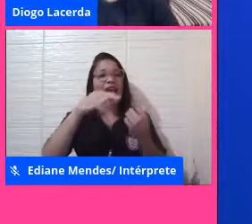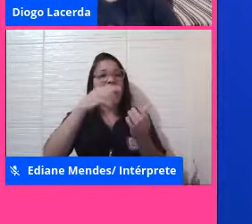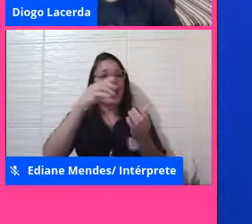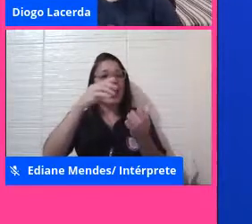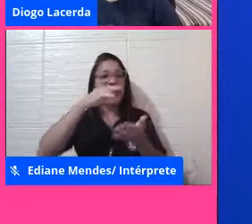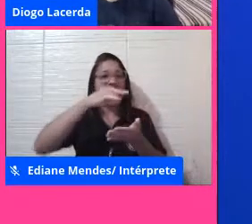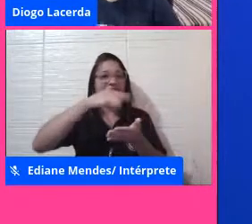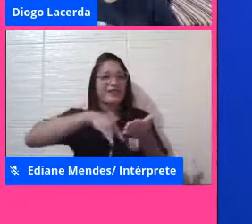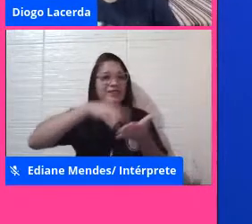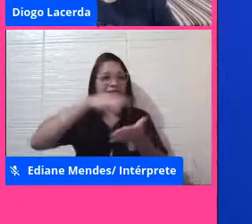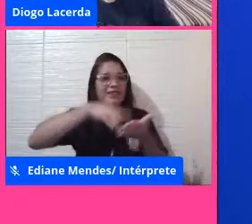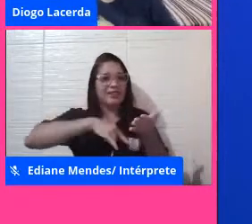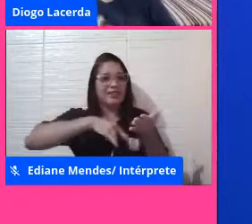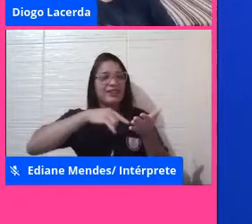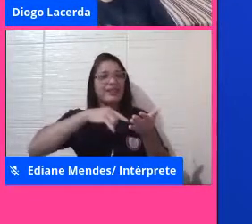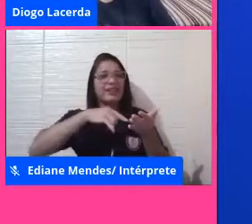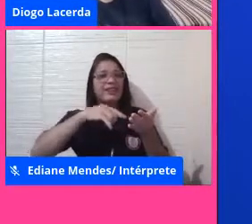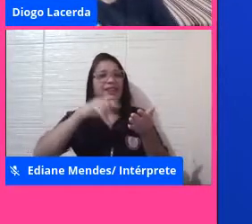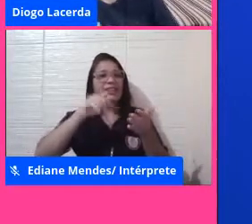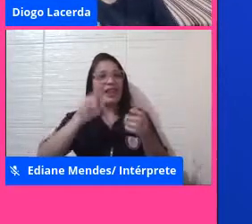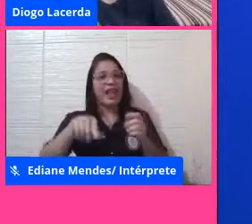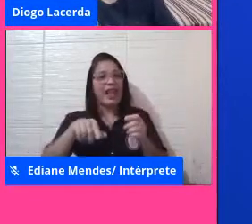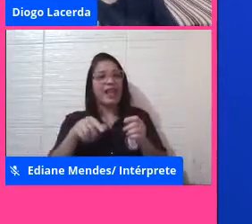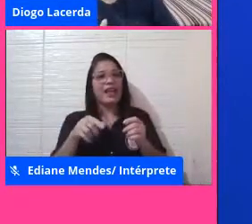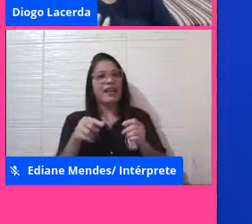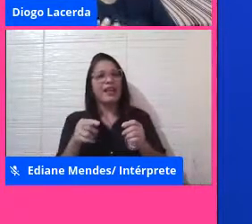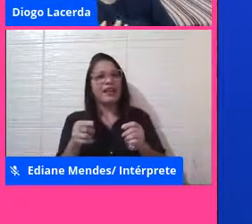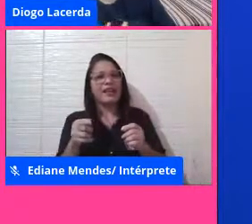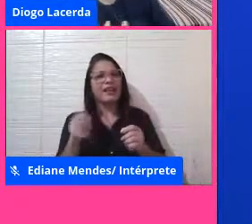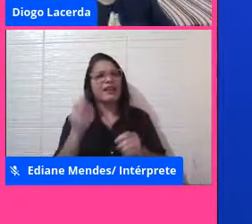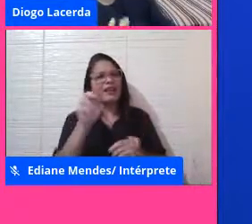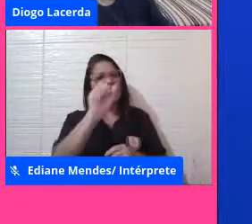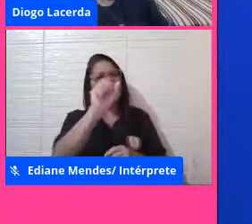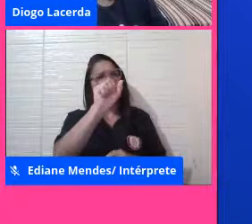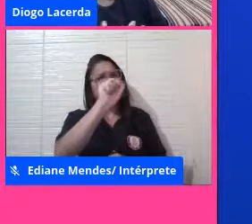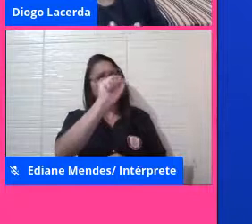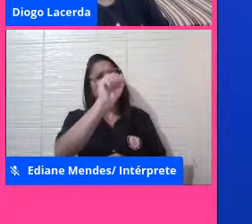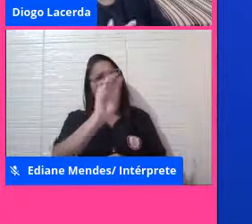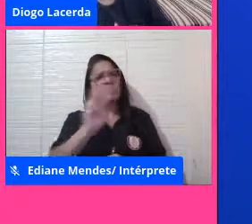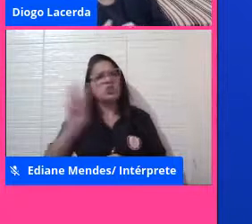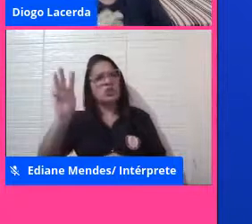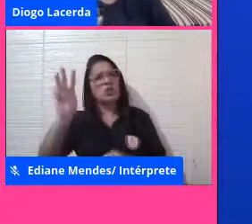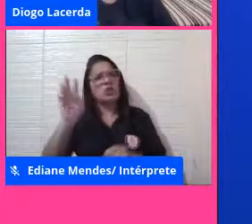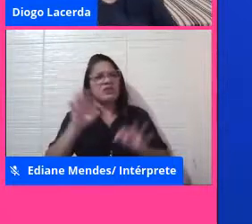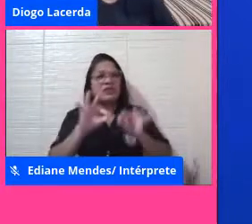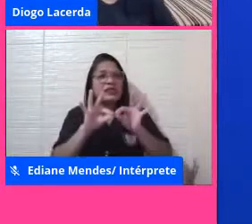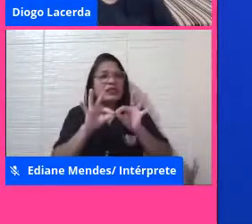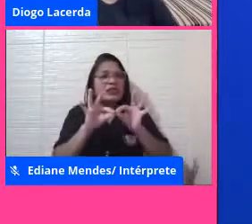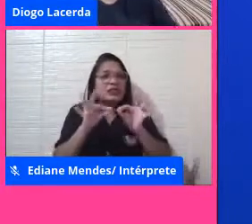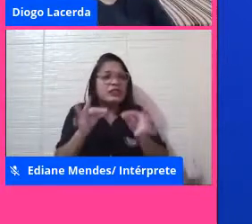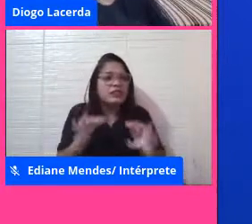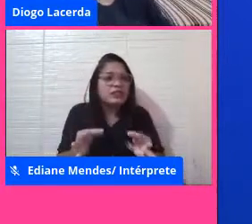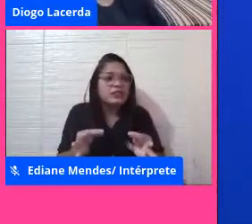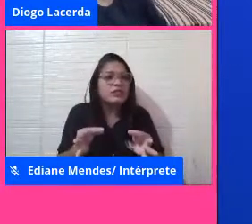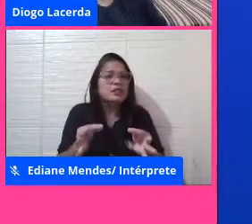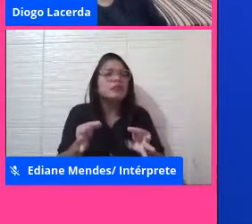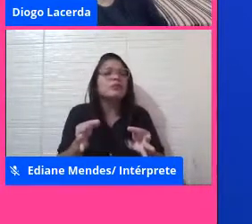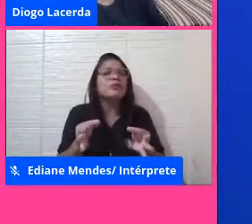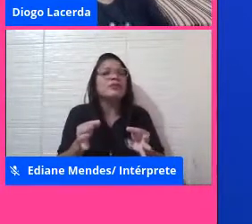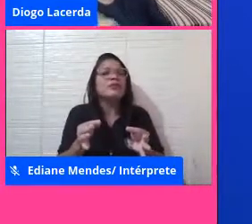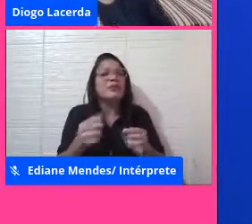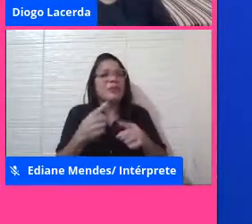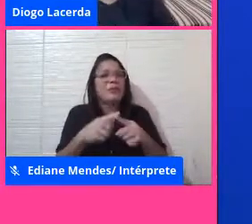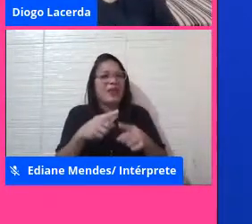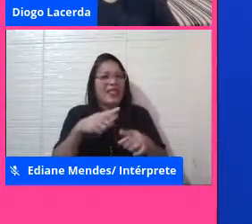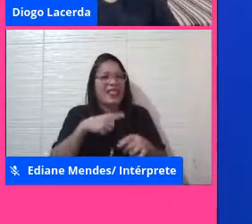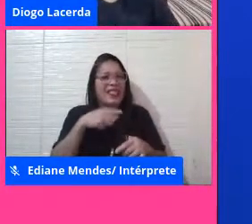Mechanical. Ele visualmente, ele é um software bem simples, né? Se você comparar com outros softwares, né? E